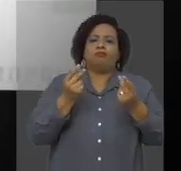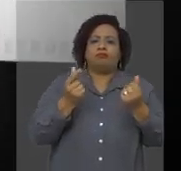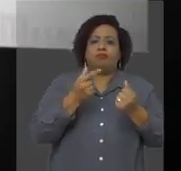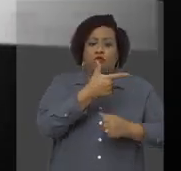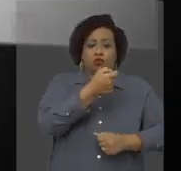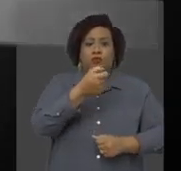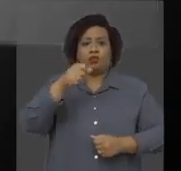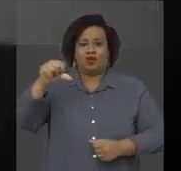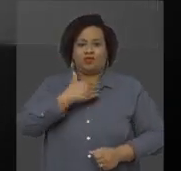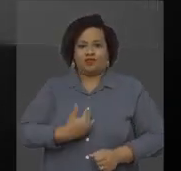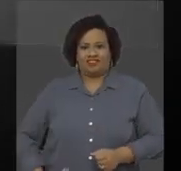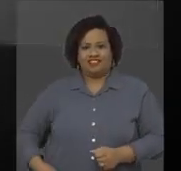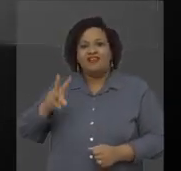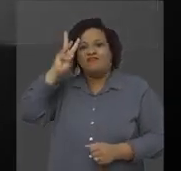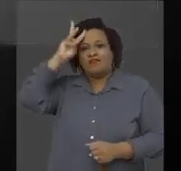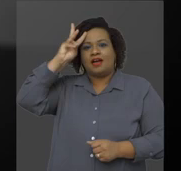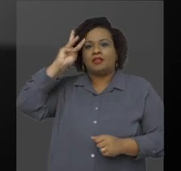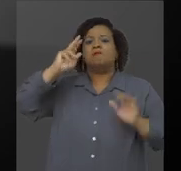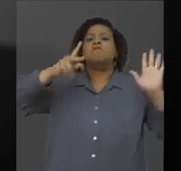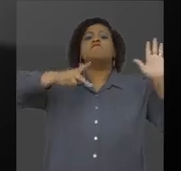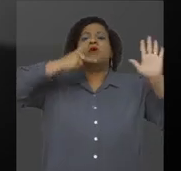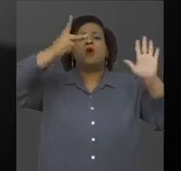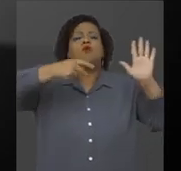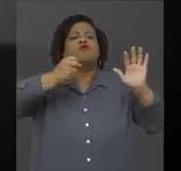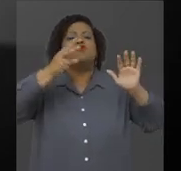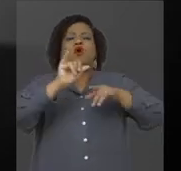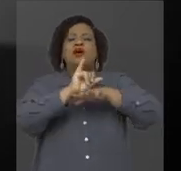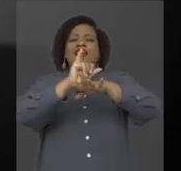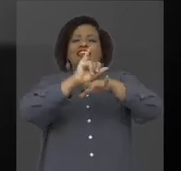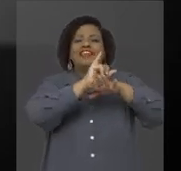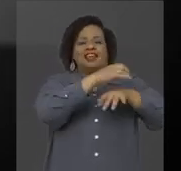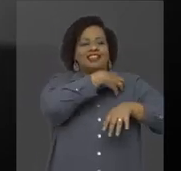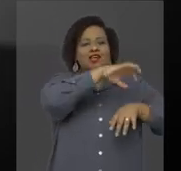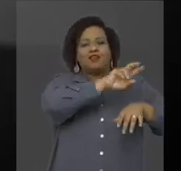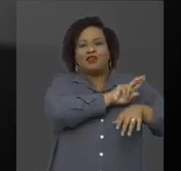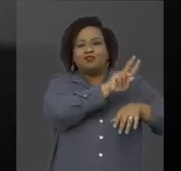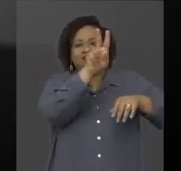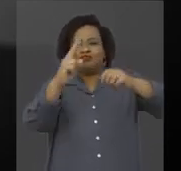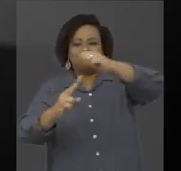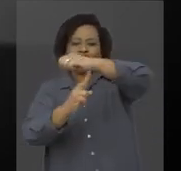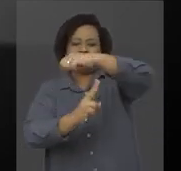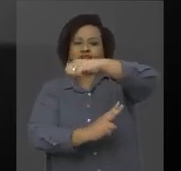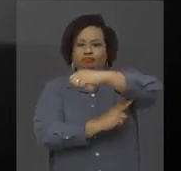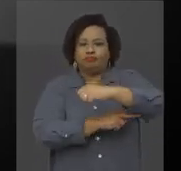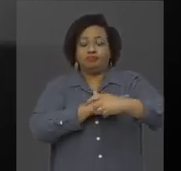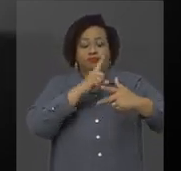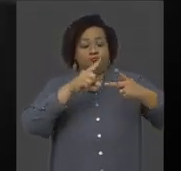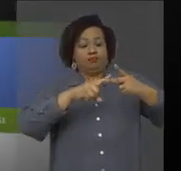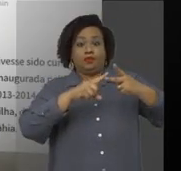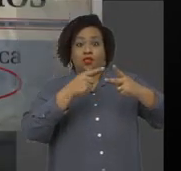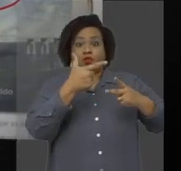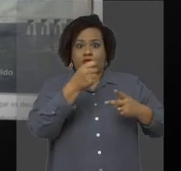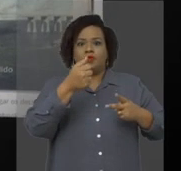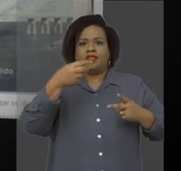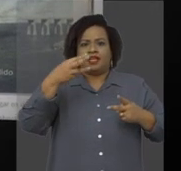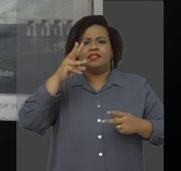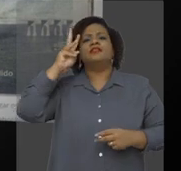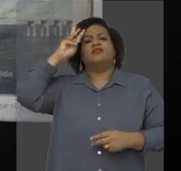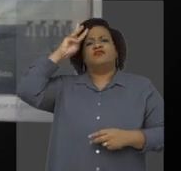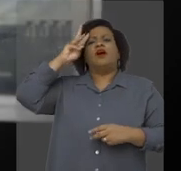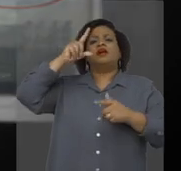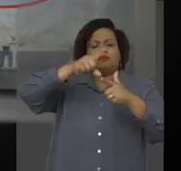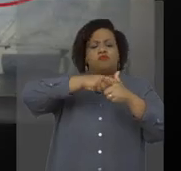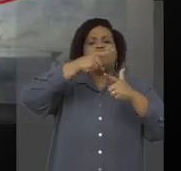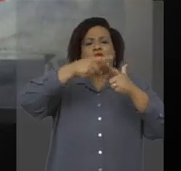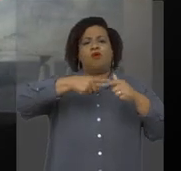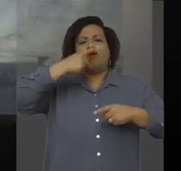Em 2009, o governador Jacques Wagner fez uma promessa: construir uma ponte que ia de Salvador a Itaparica. Em 2013, Wagner